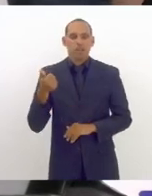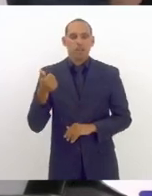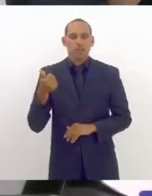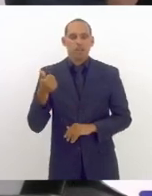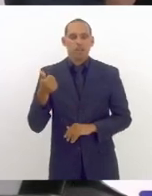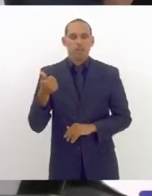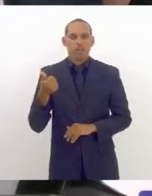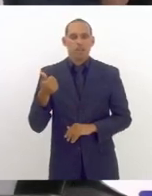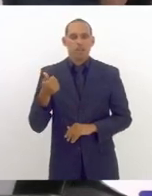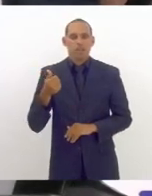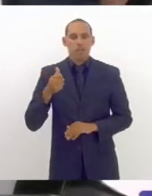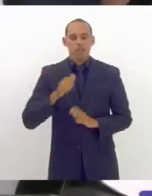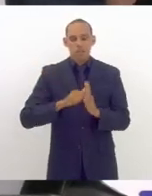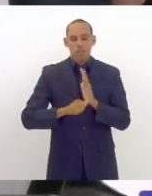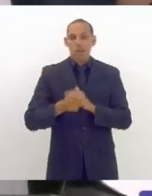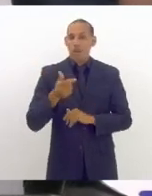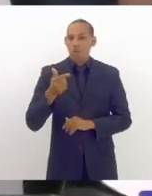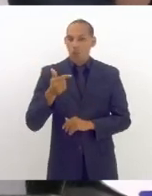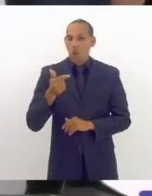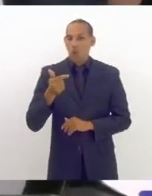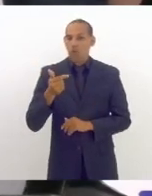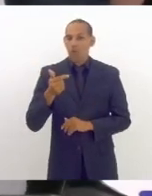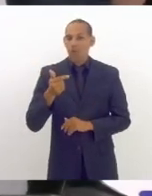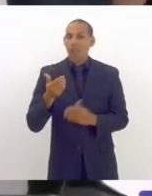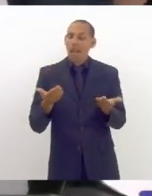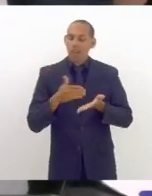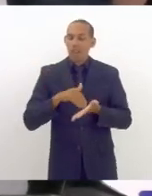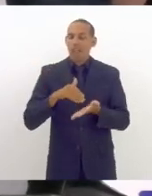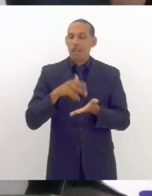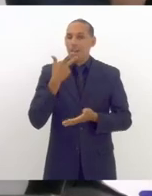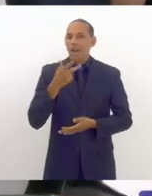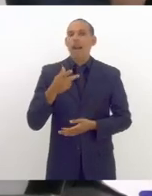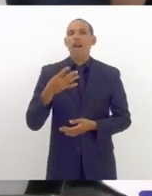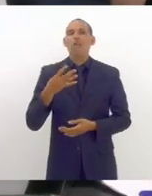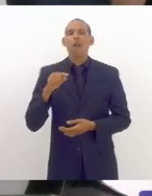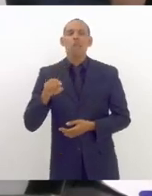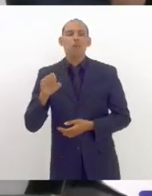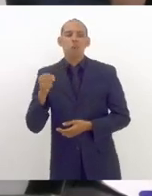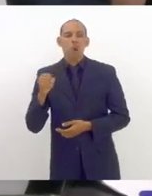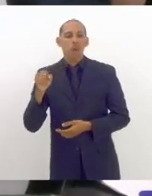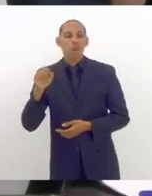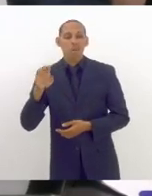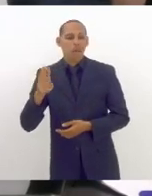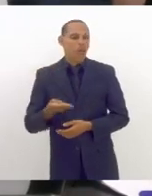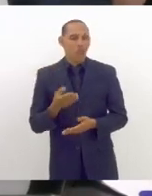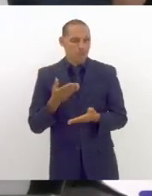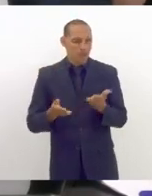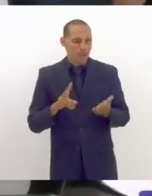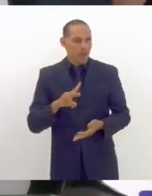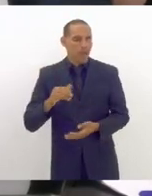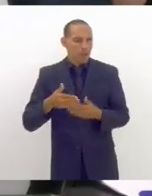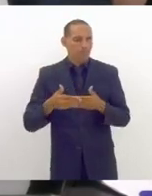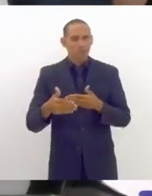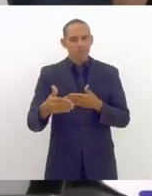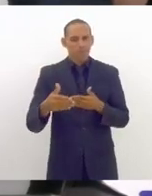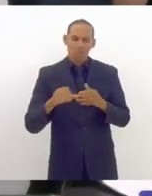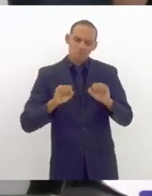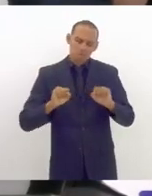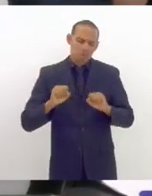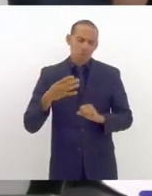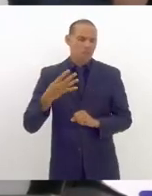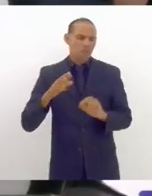em 12 meses e o secretário confirmou que esse ano a gente vai perder 4.8 B que seja